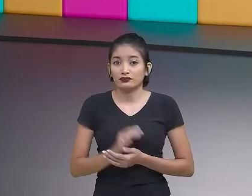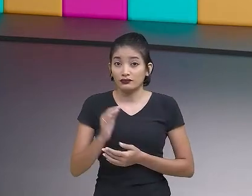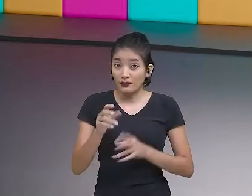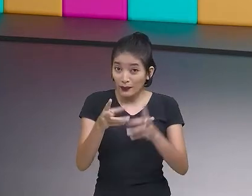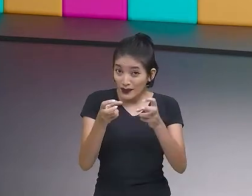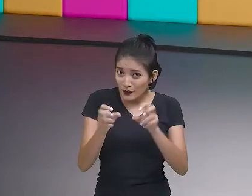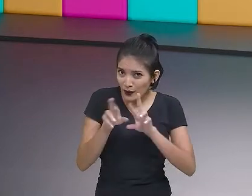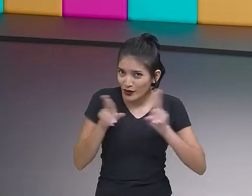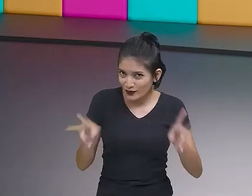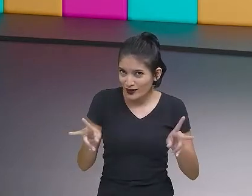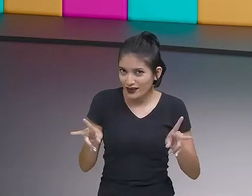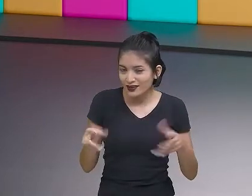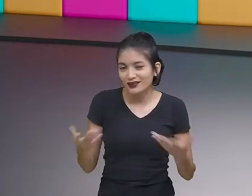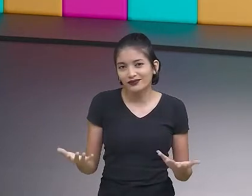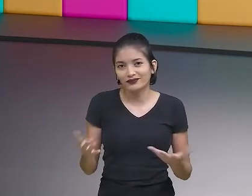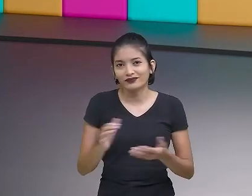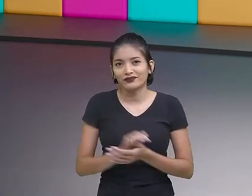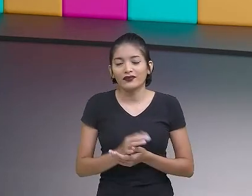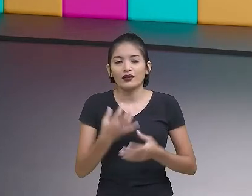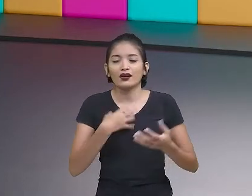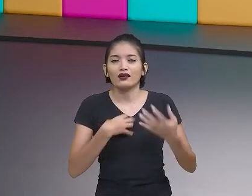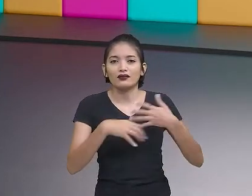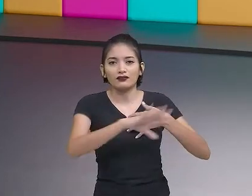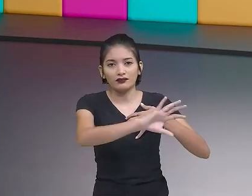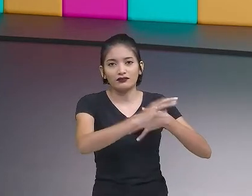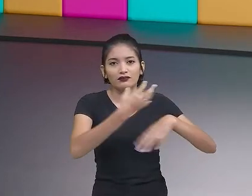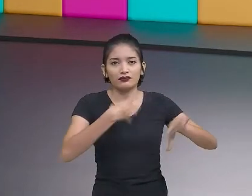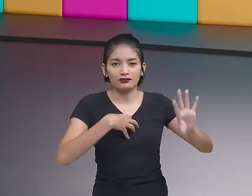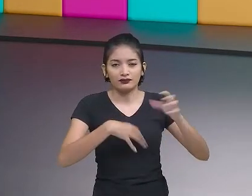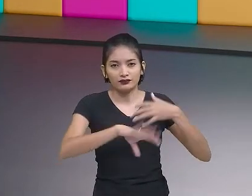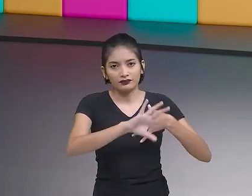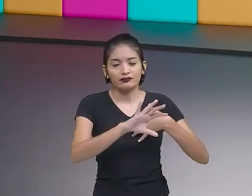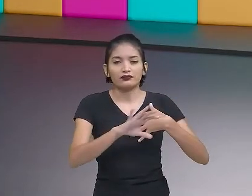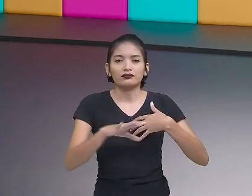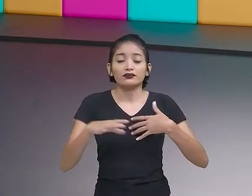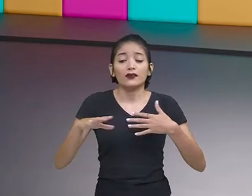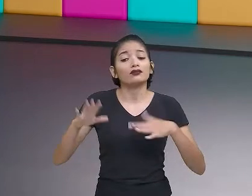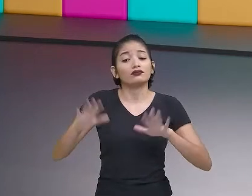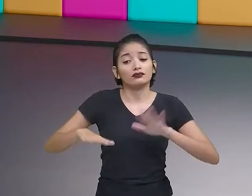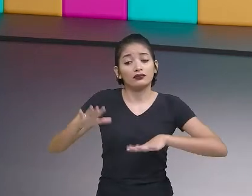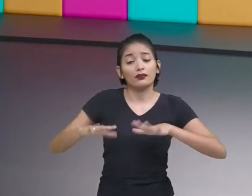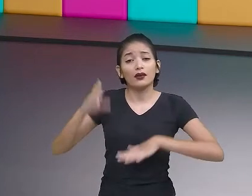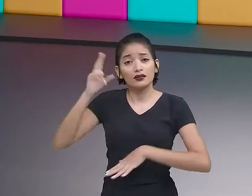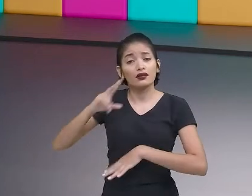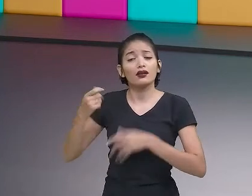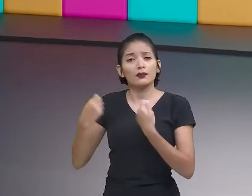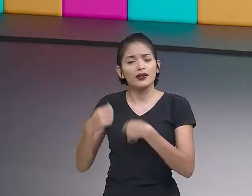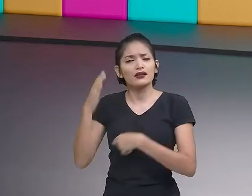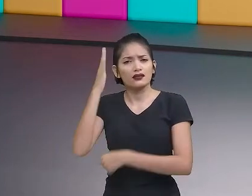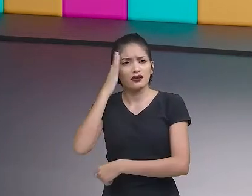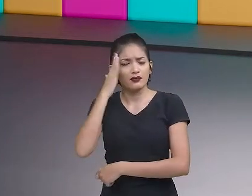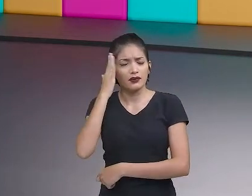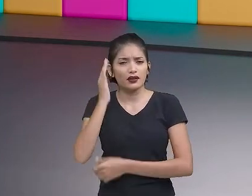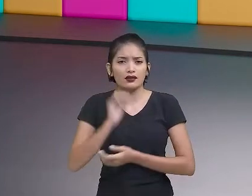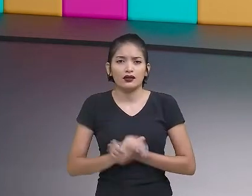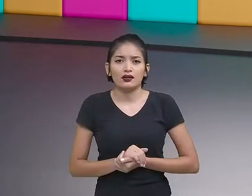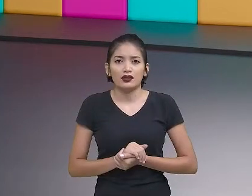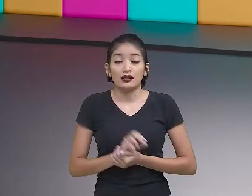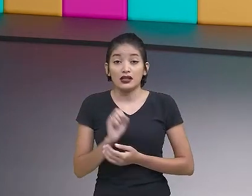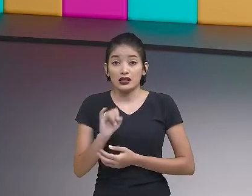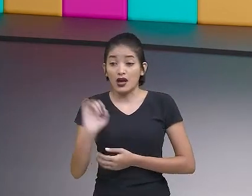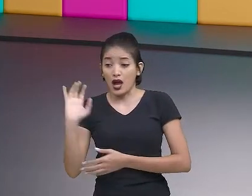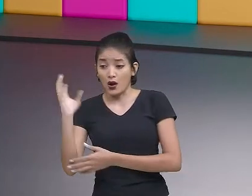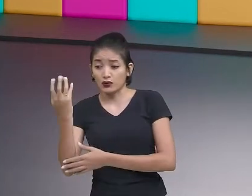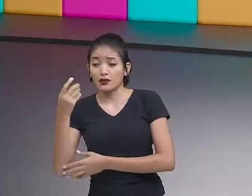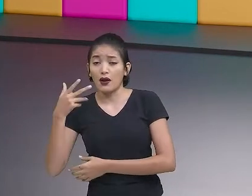essa a diferença. É se colocar no lugar do outro. Dependendo da história, a gente precisa verificar se é uma situação de